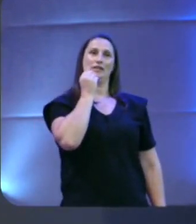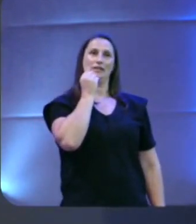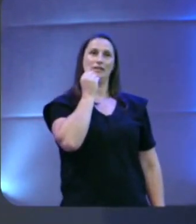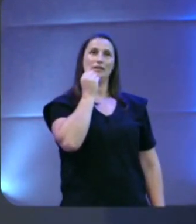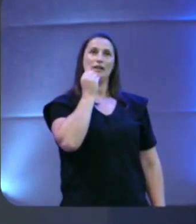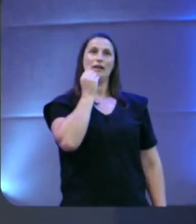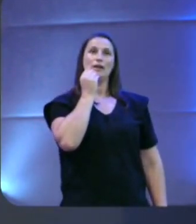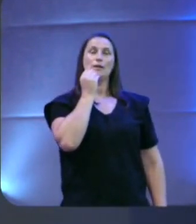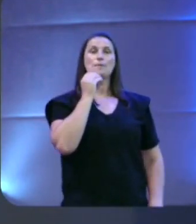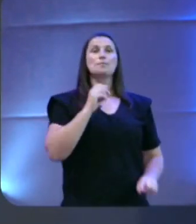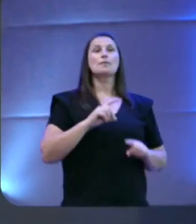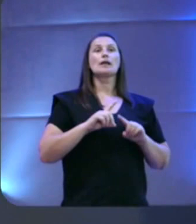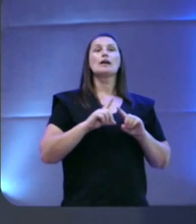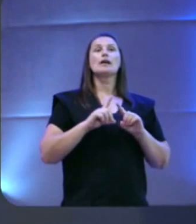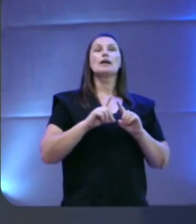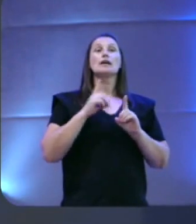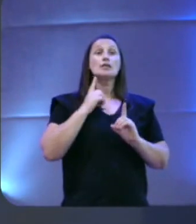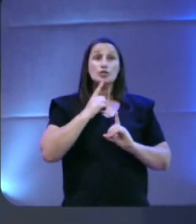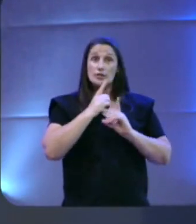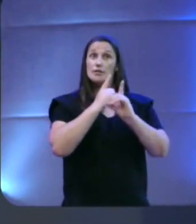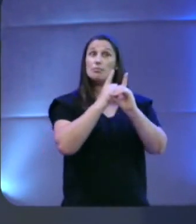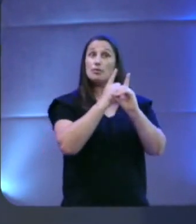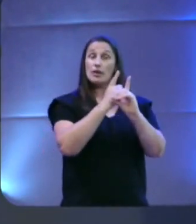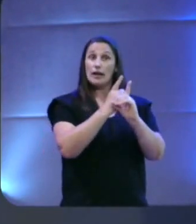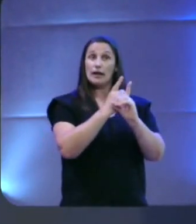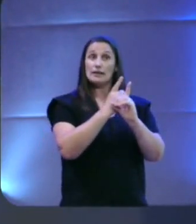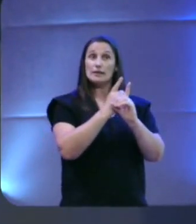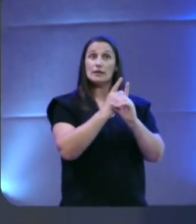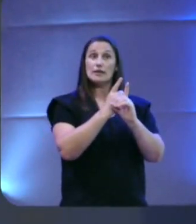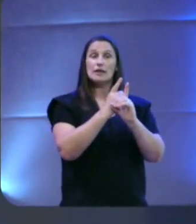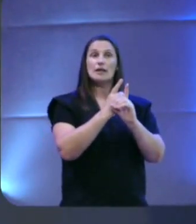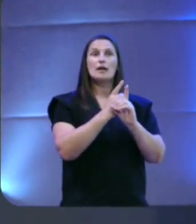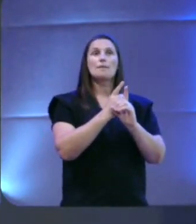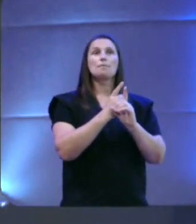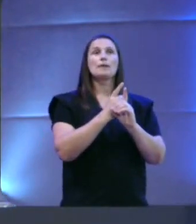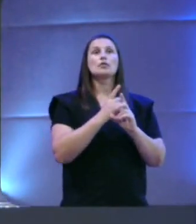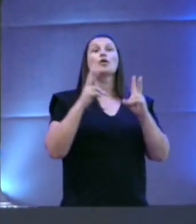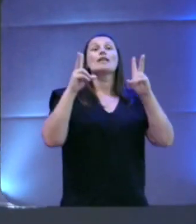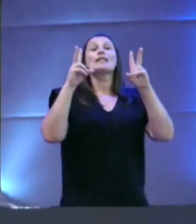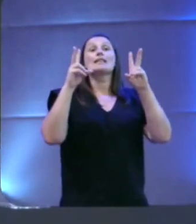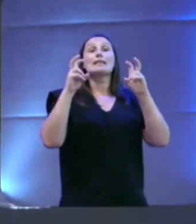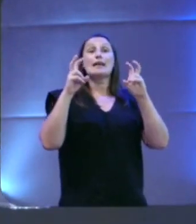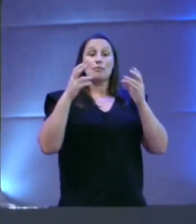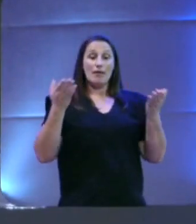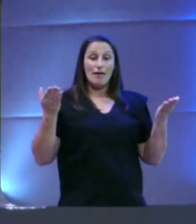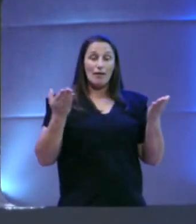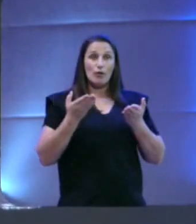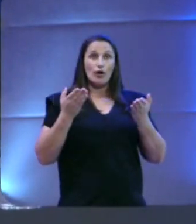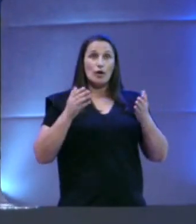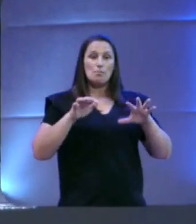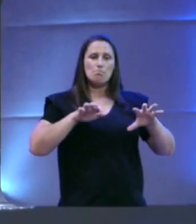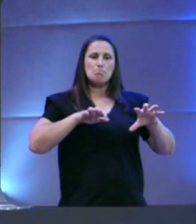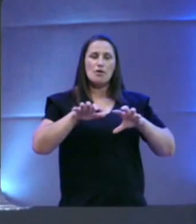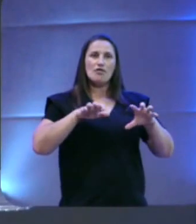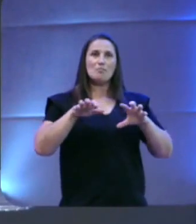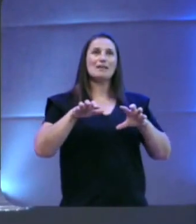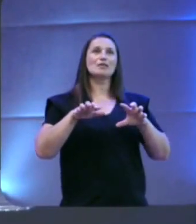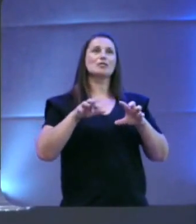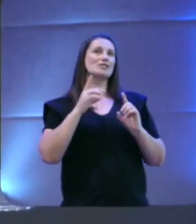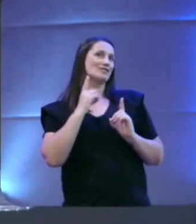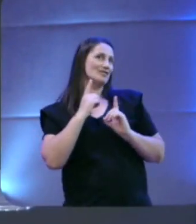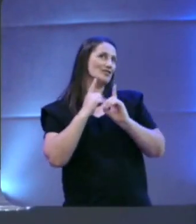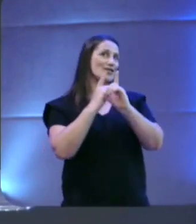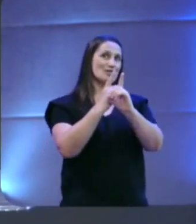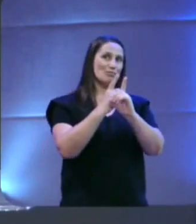discipulado da nossa igreja, mas nós estamos chamando o projeto Movimento Discipular. um projeto que vai estimular, incentivar